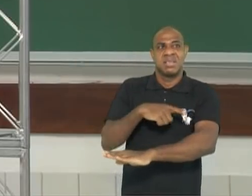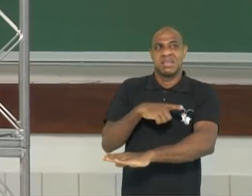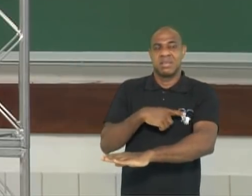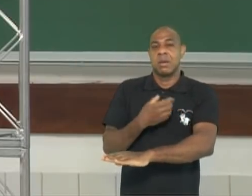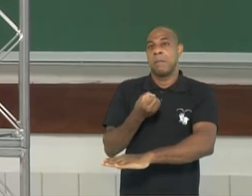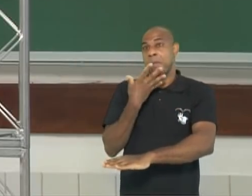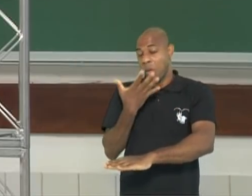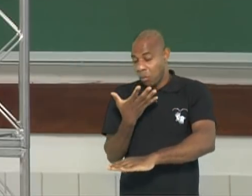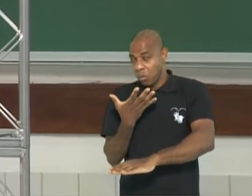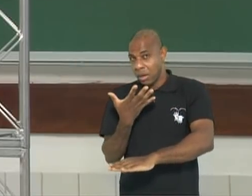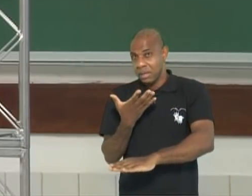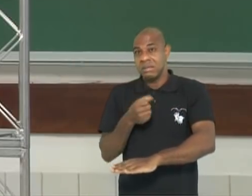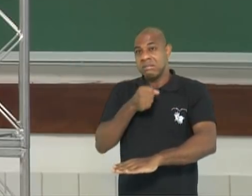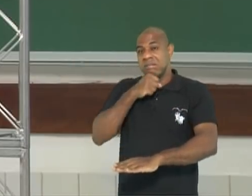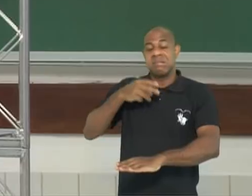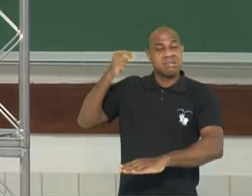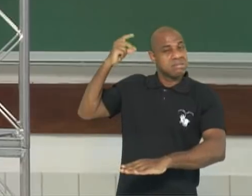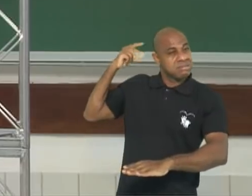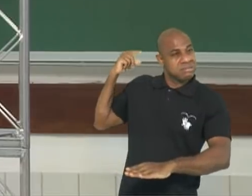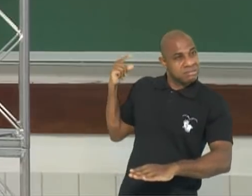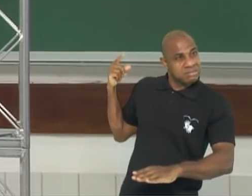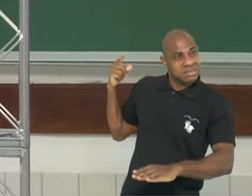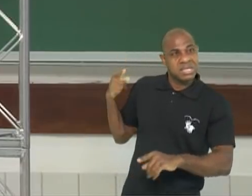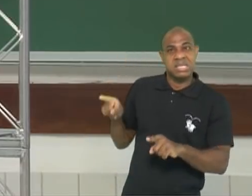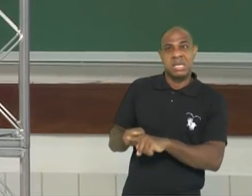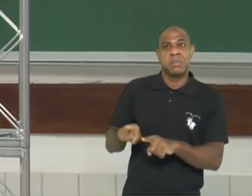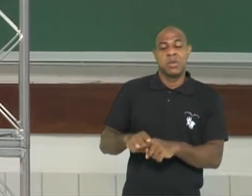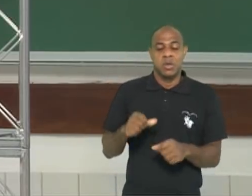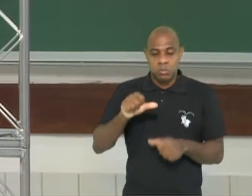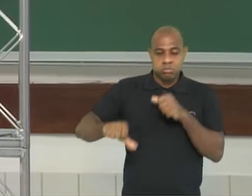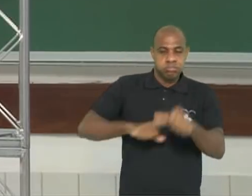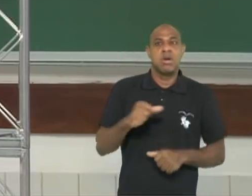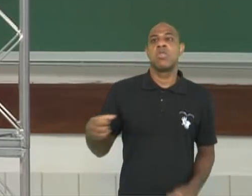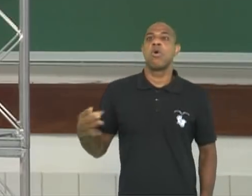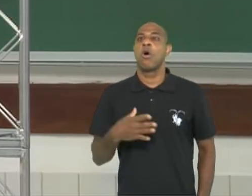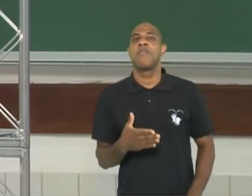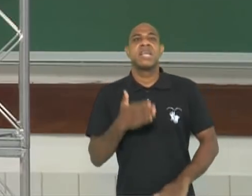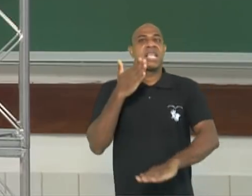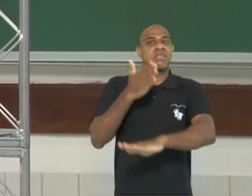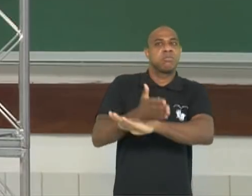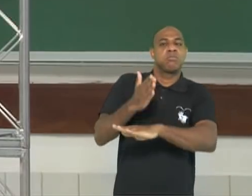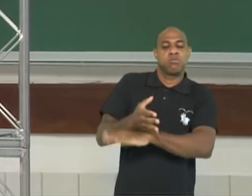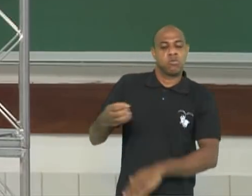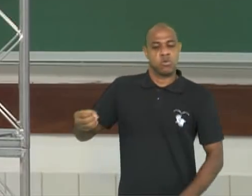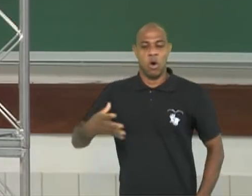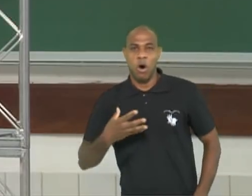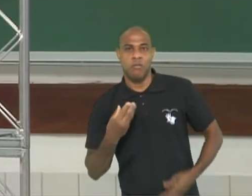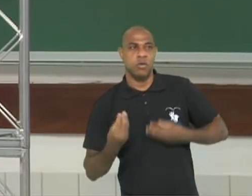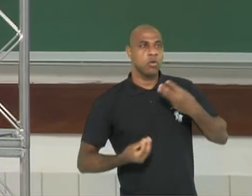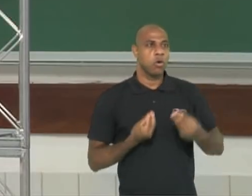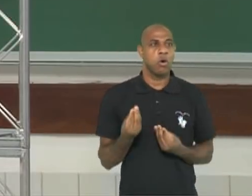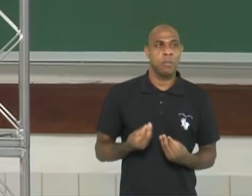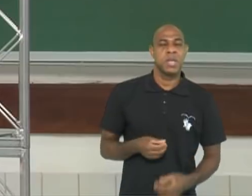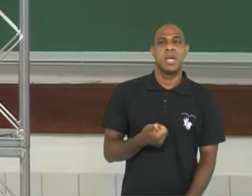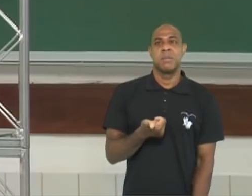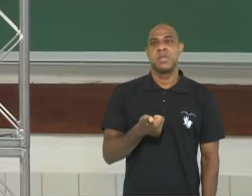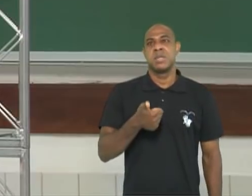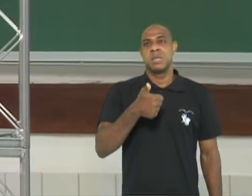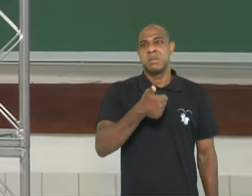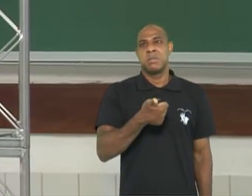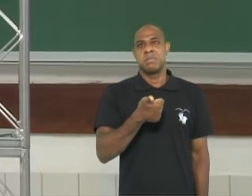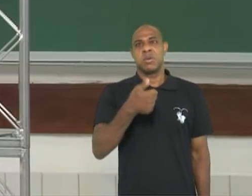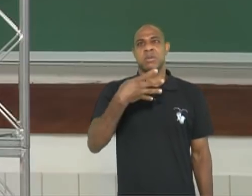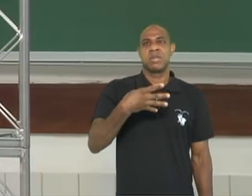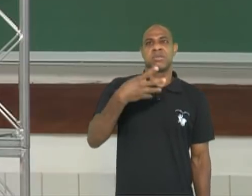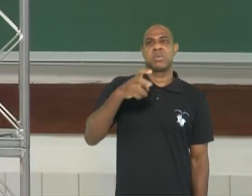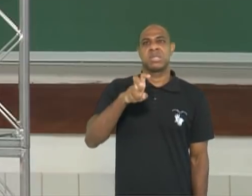início, Idade Antiga, e depois vem uma coisa muito moderna, a Idade Moderna, que começa depois de 1453, de acordo com as